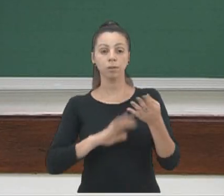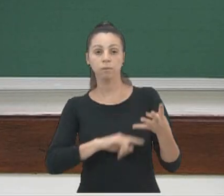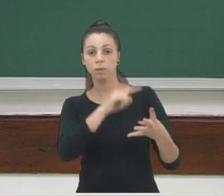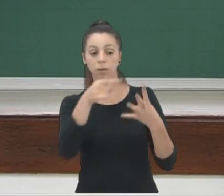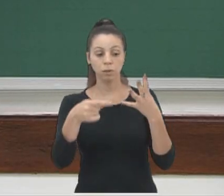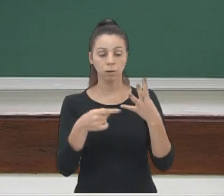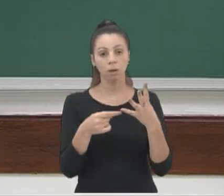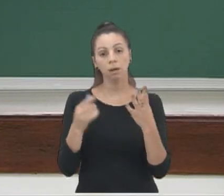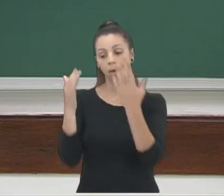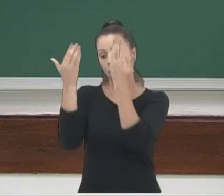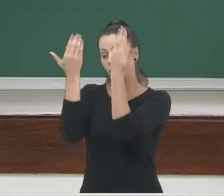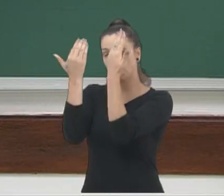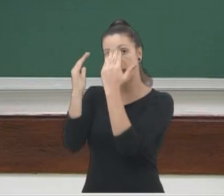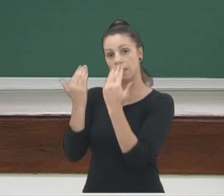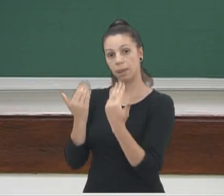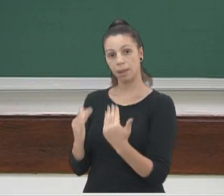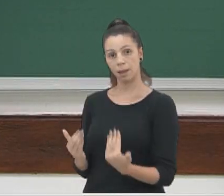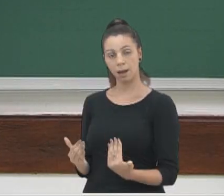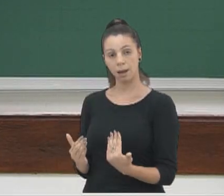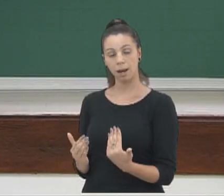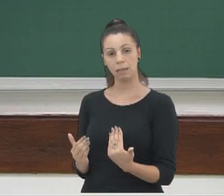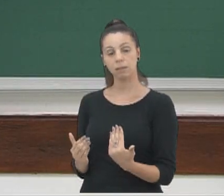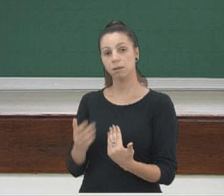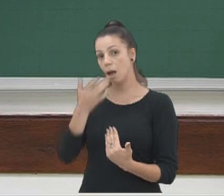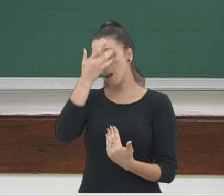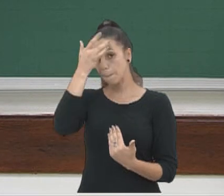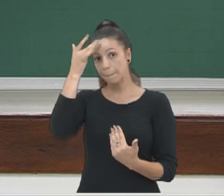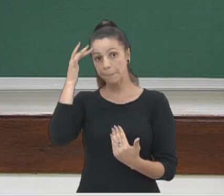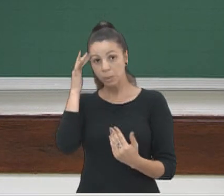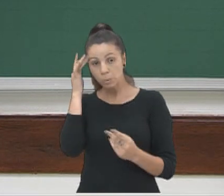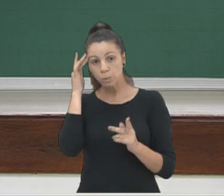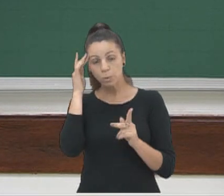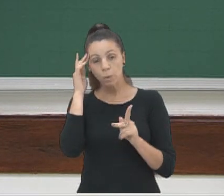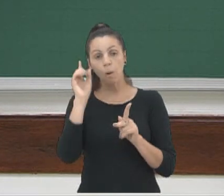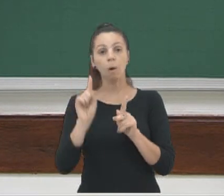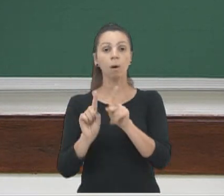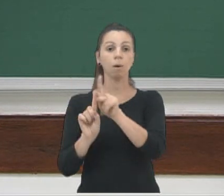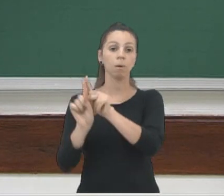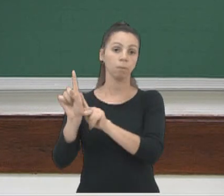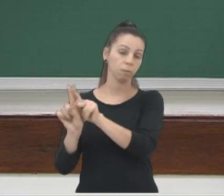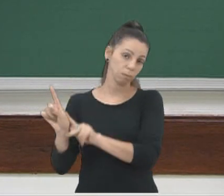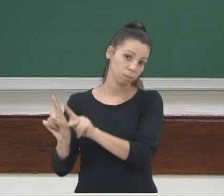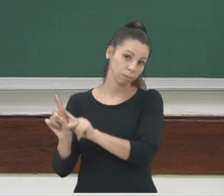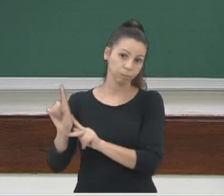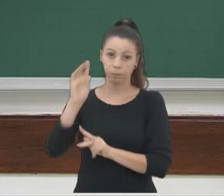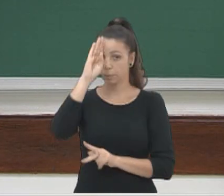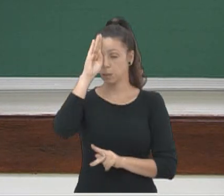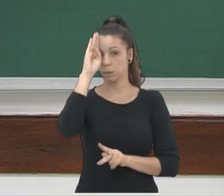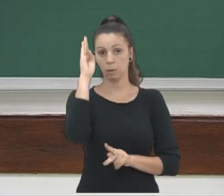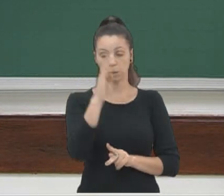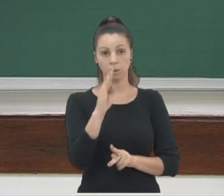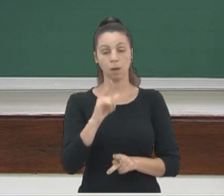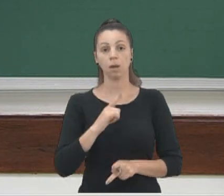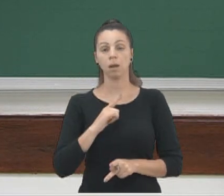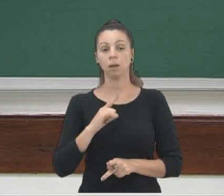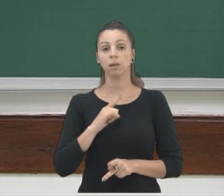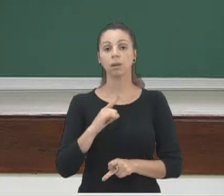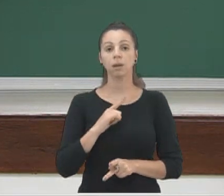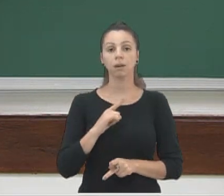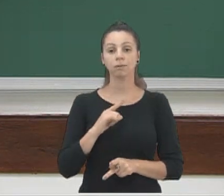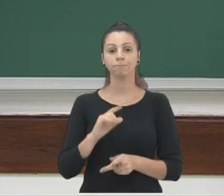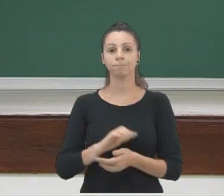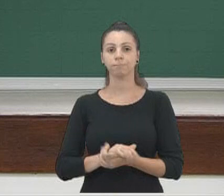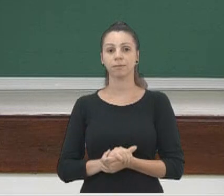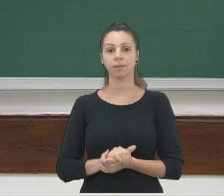do personagem protagonista. A gente sabe que na análise do personagem ele tem o protagonista, antagonista e tem